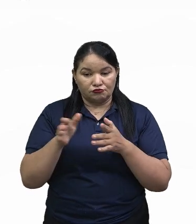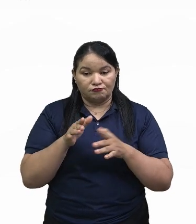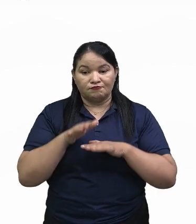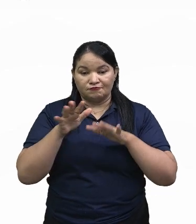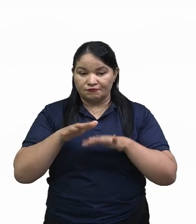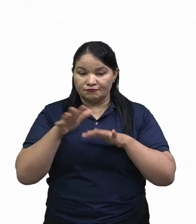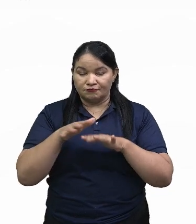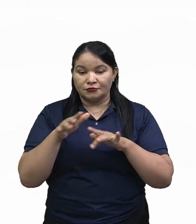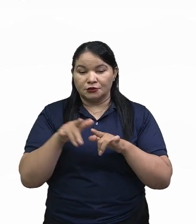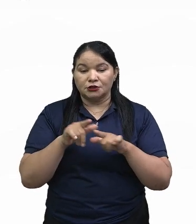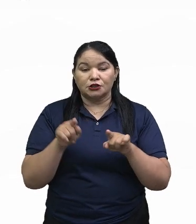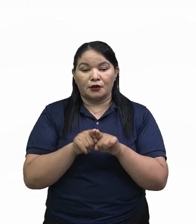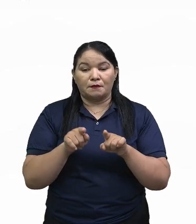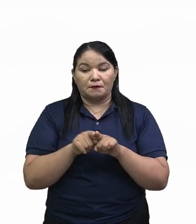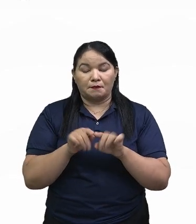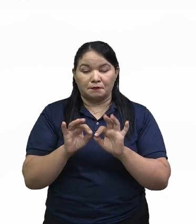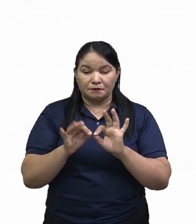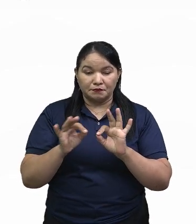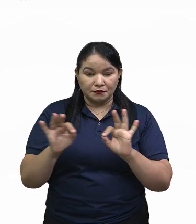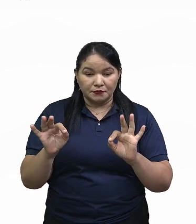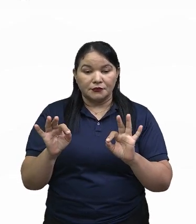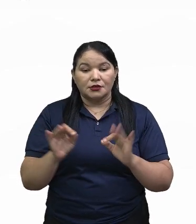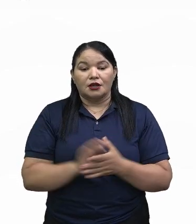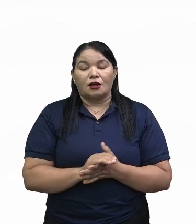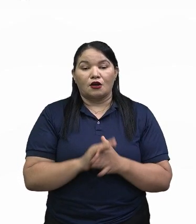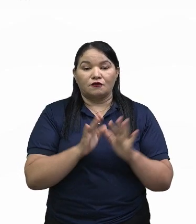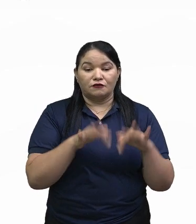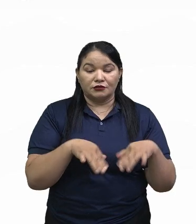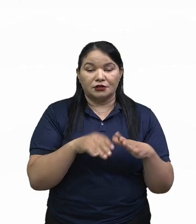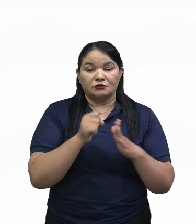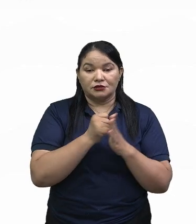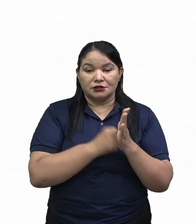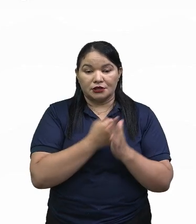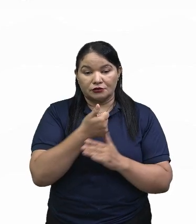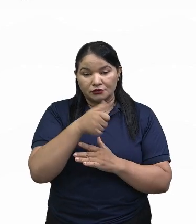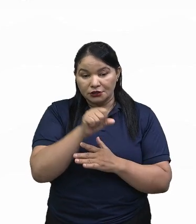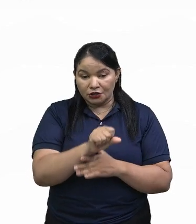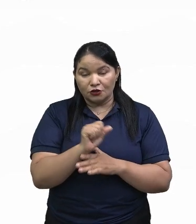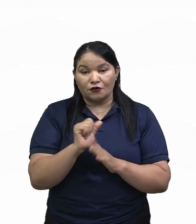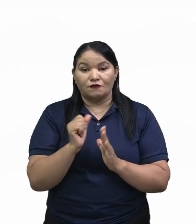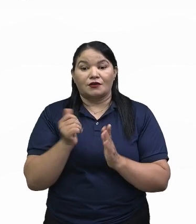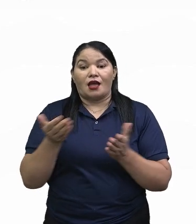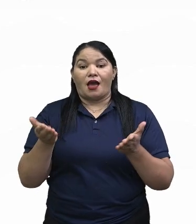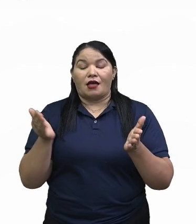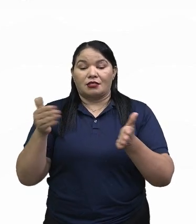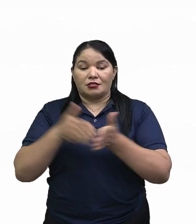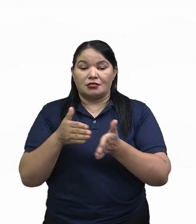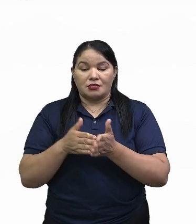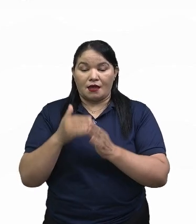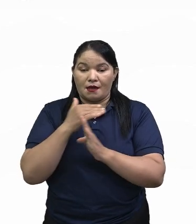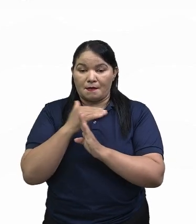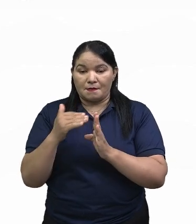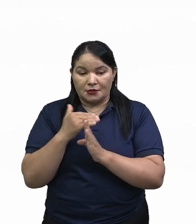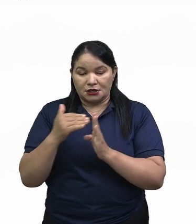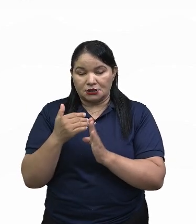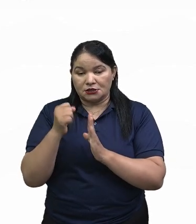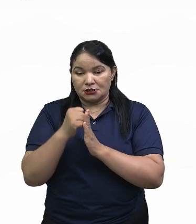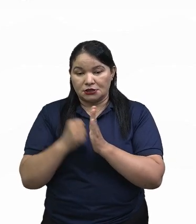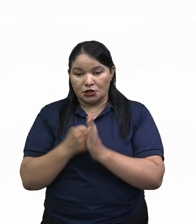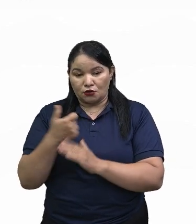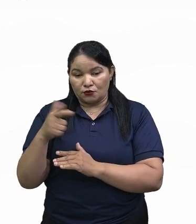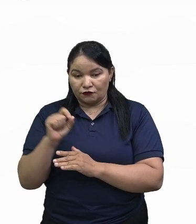longevo, né? Como você pode perceber, ele vai desde o final do século XIX até meados do século XX,